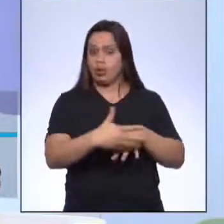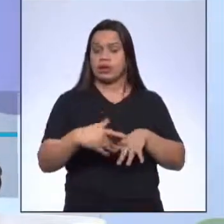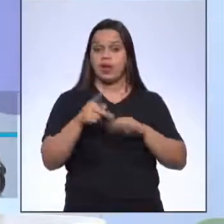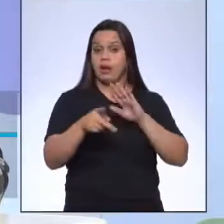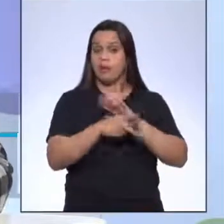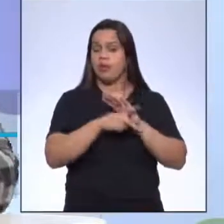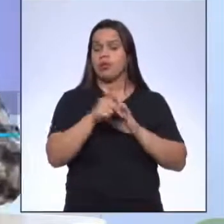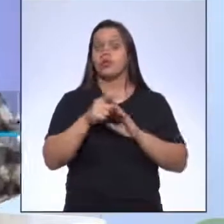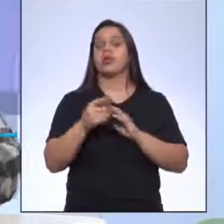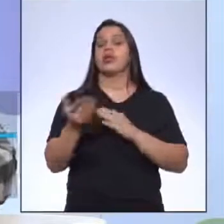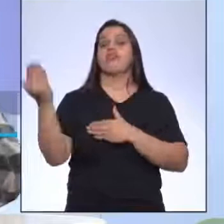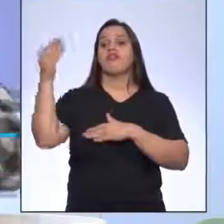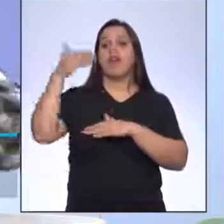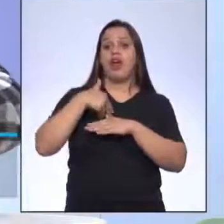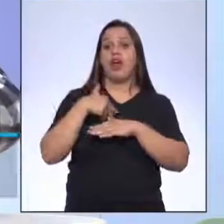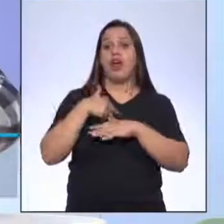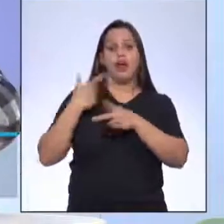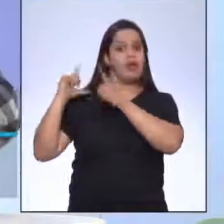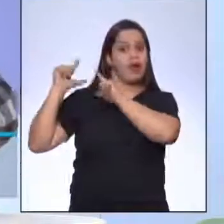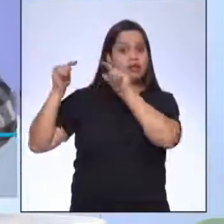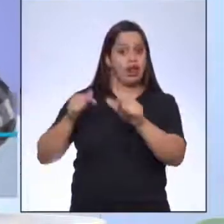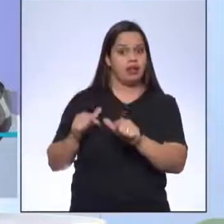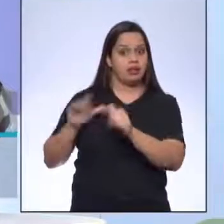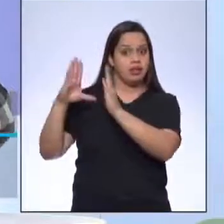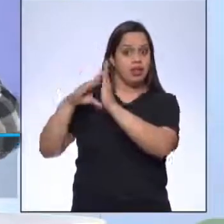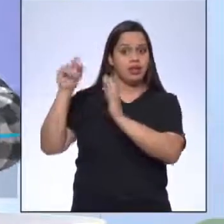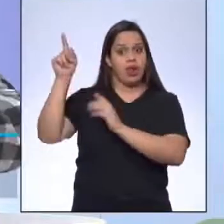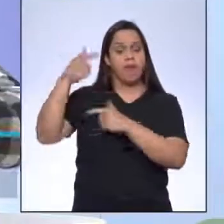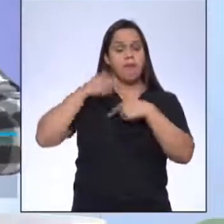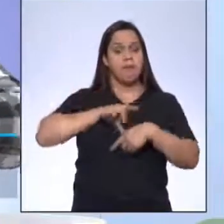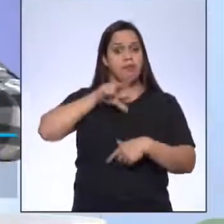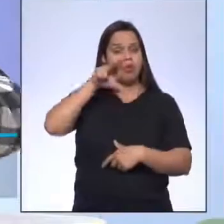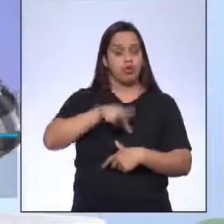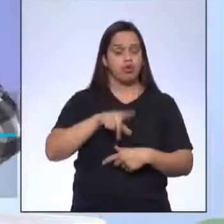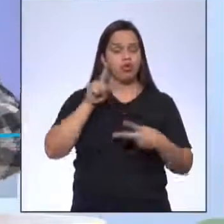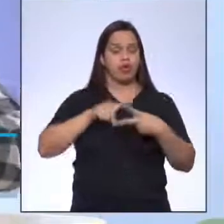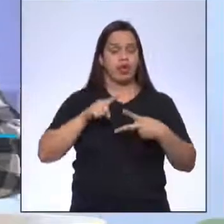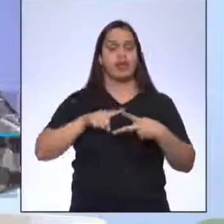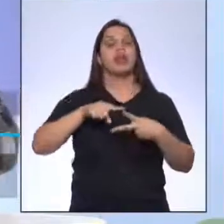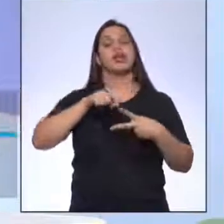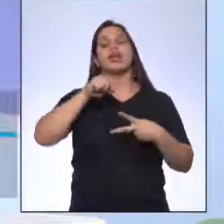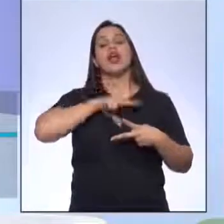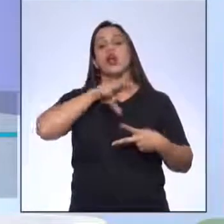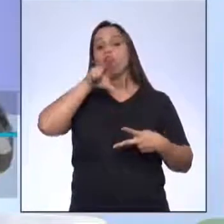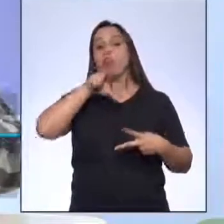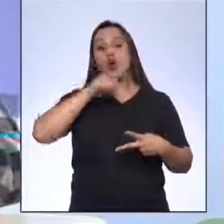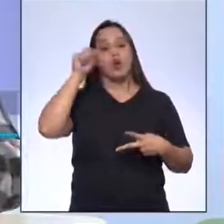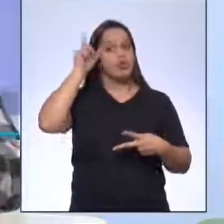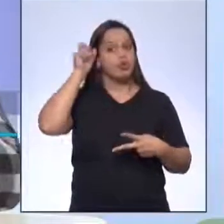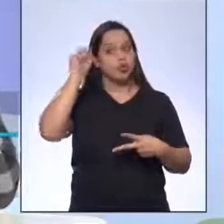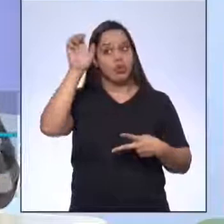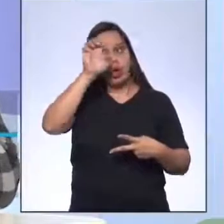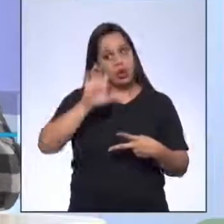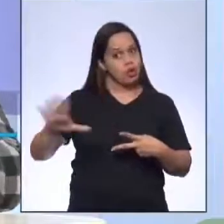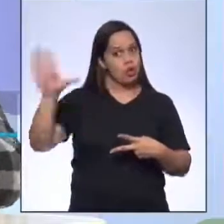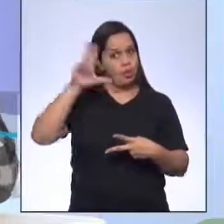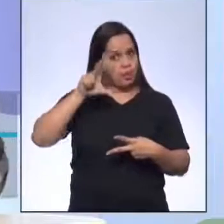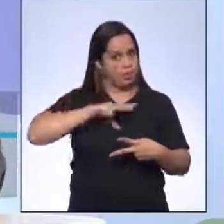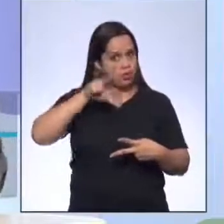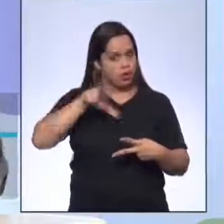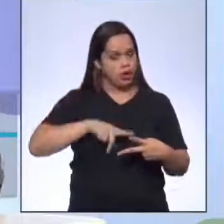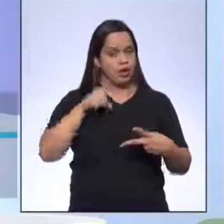Portugal. Então, você tem, né, a questão da cultura portuguesa, a cultura europeia, no entrelace aí com a